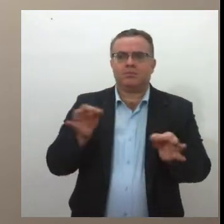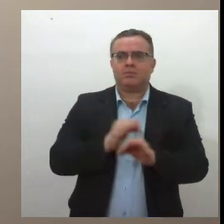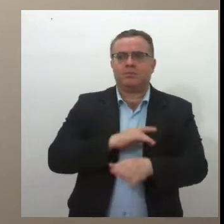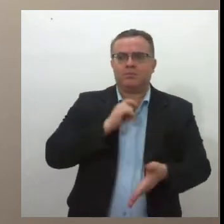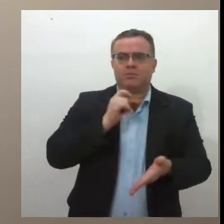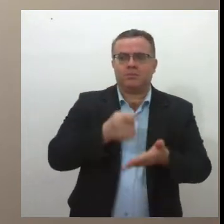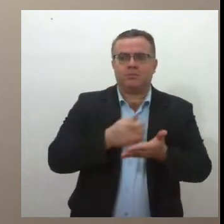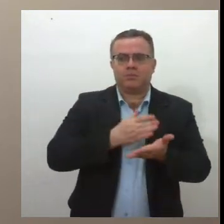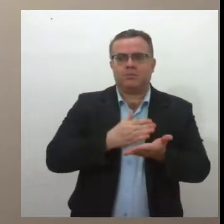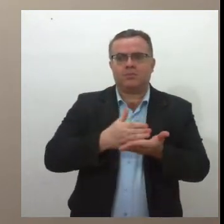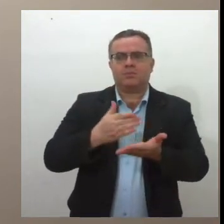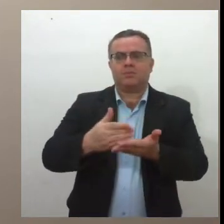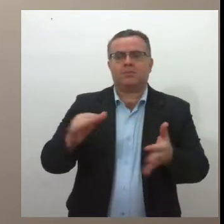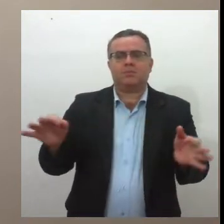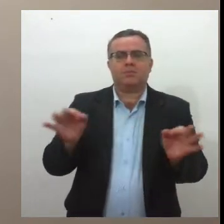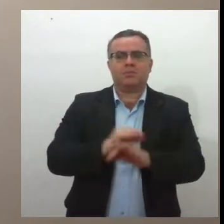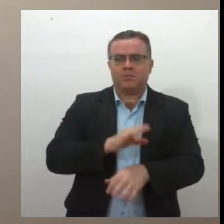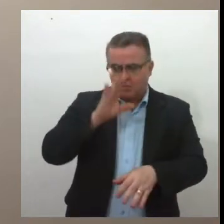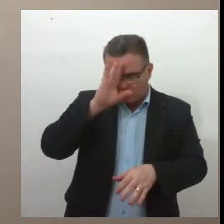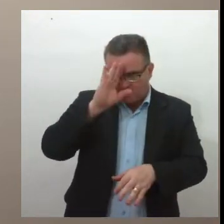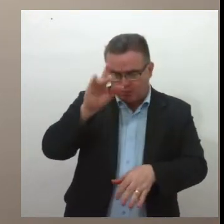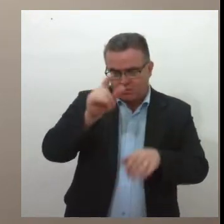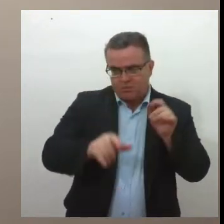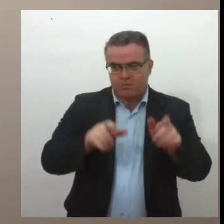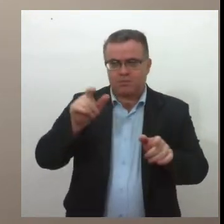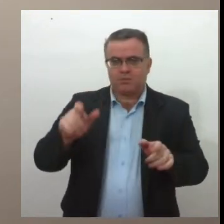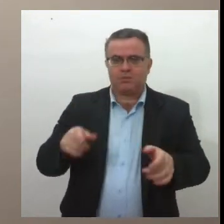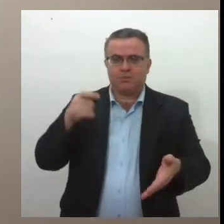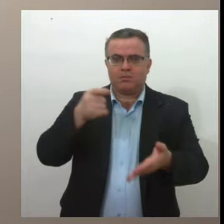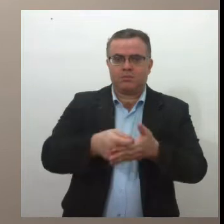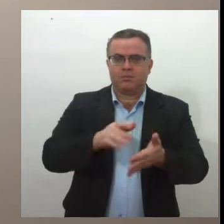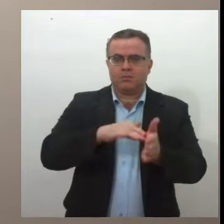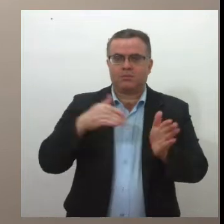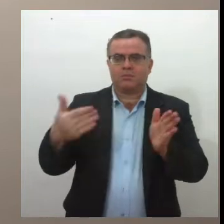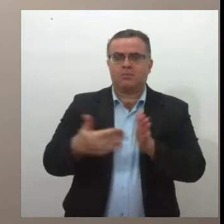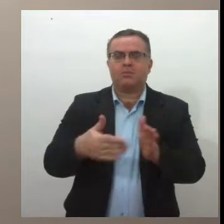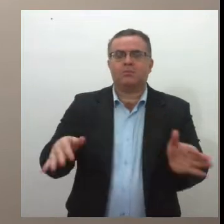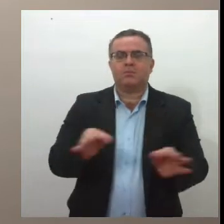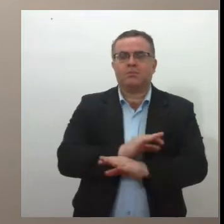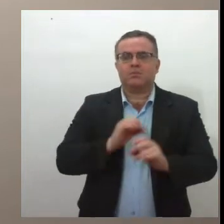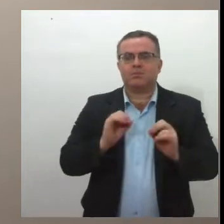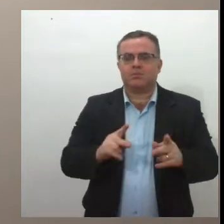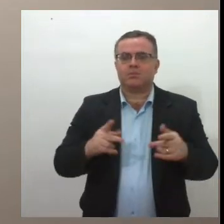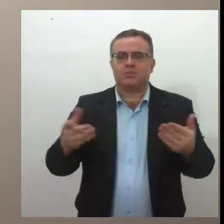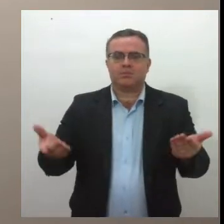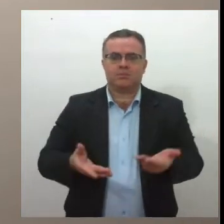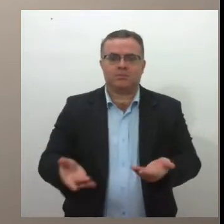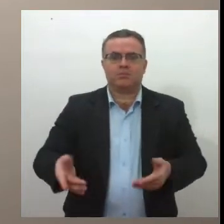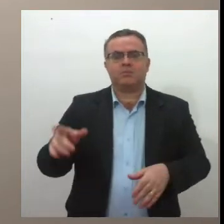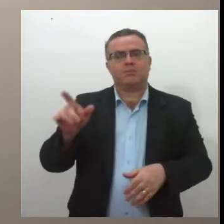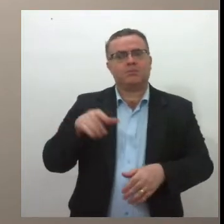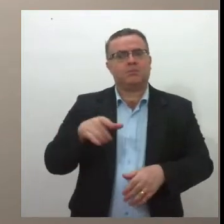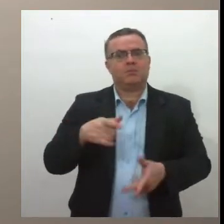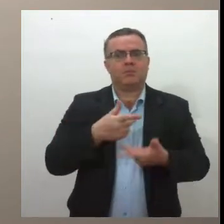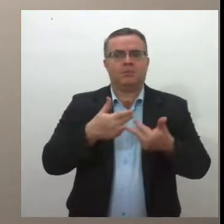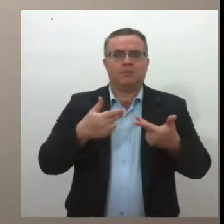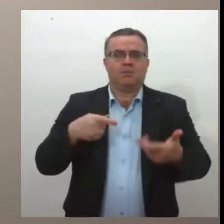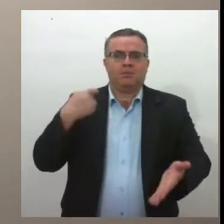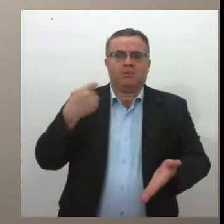orçamento doméstico e principalmente quitar dívidas, né? Sendo que hoje no Brasil, só de juros de cartão de crédito rotativo, nós